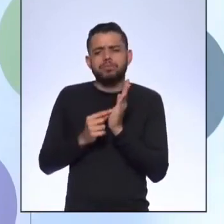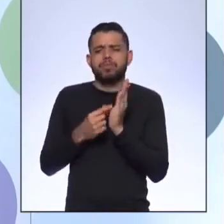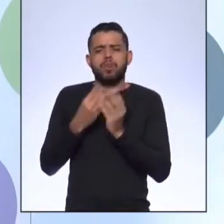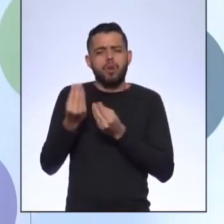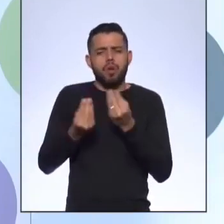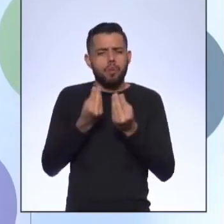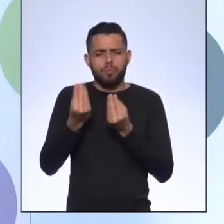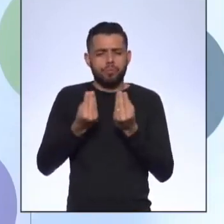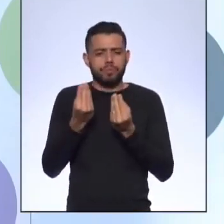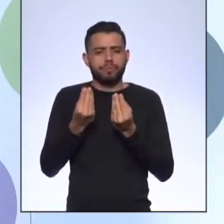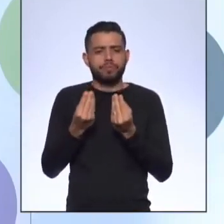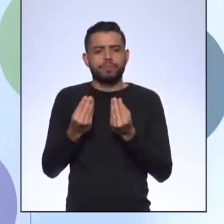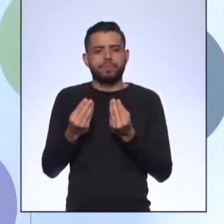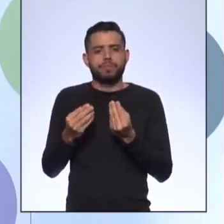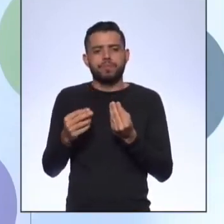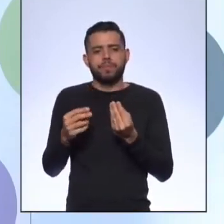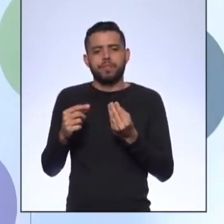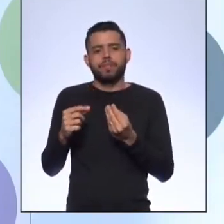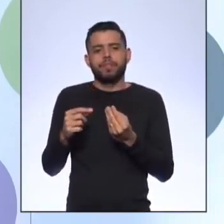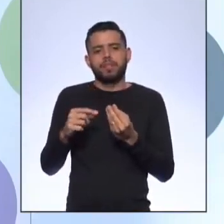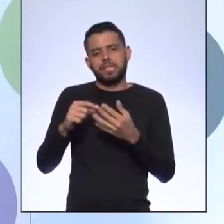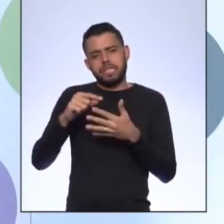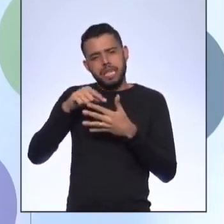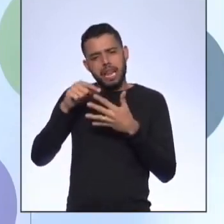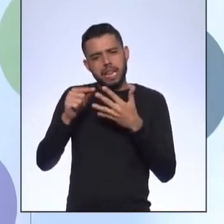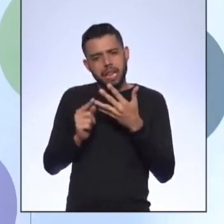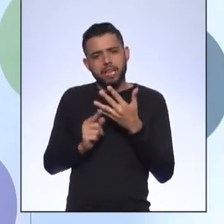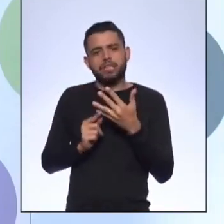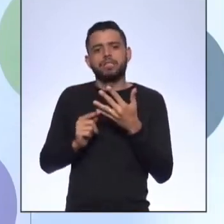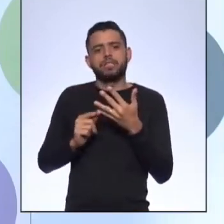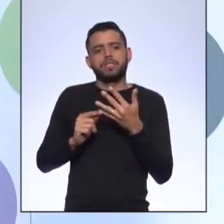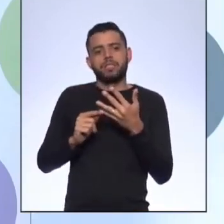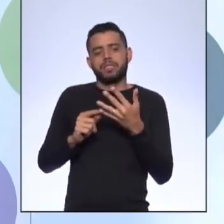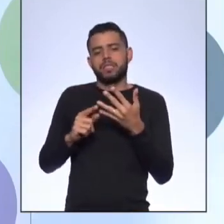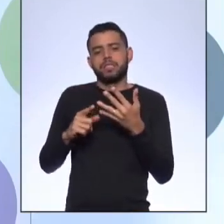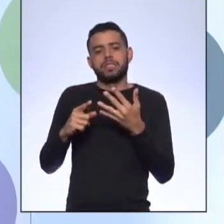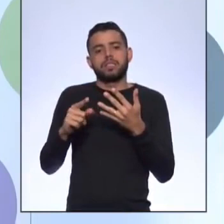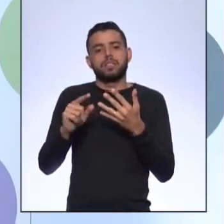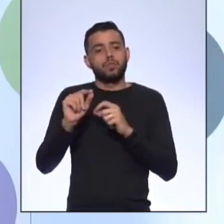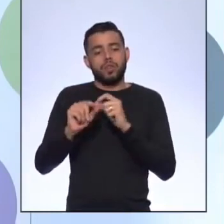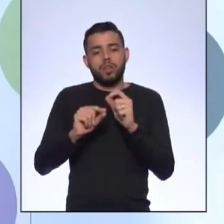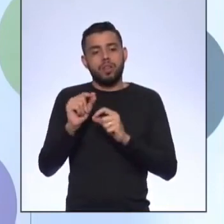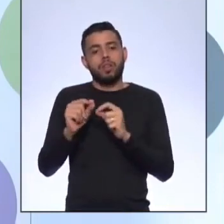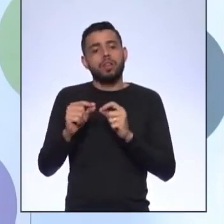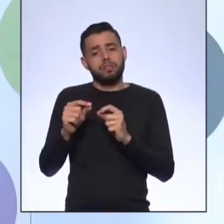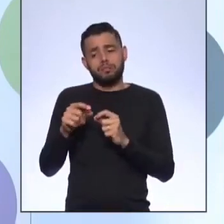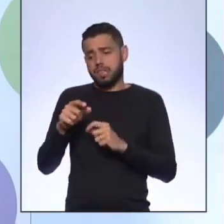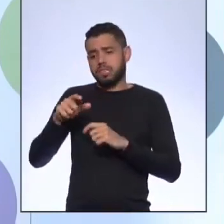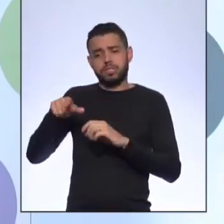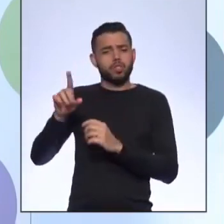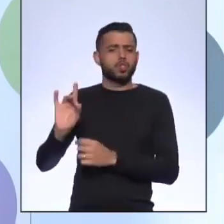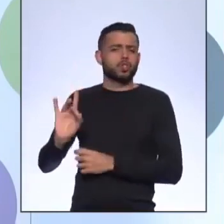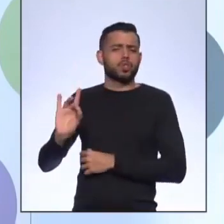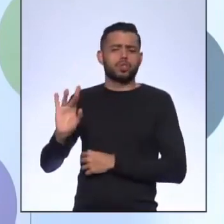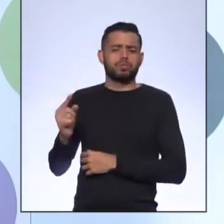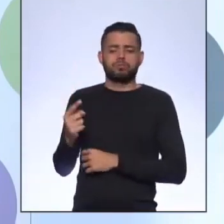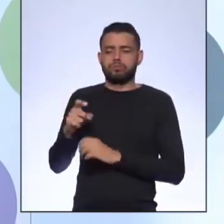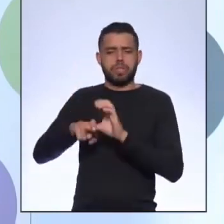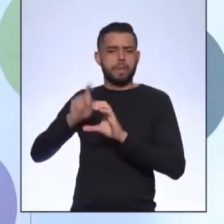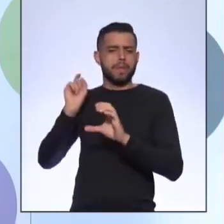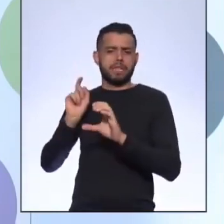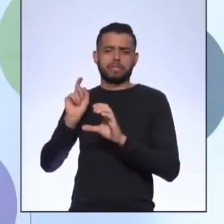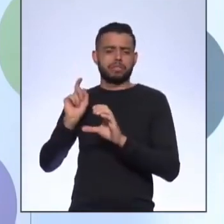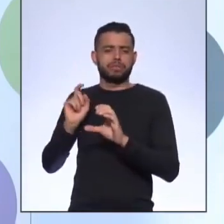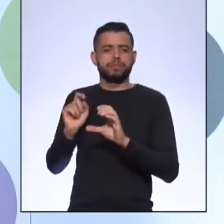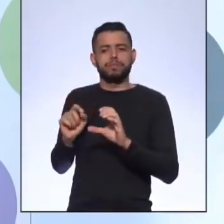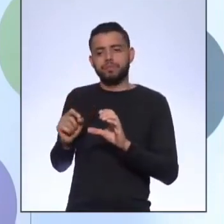esses caracteres, né, esses caracteres aí que são passados adiante, eles são independentes. Então, um indivíduo